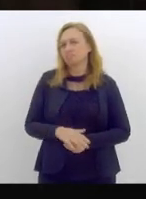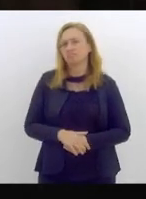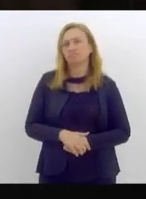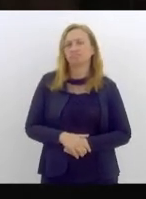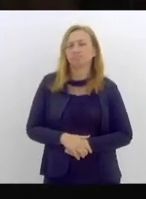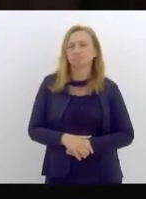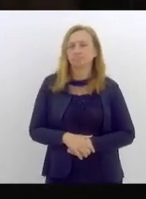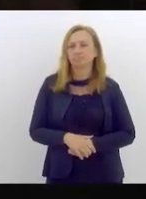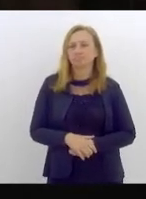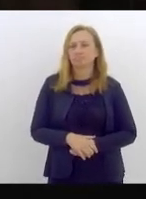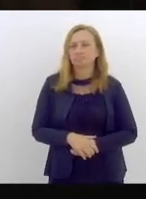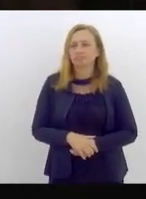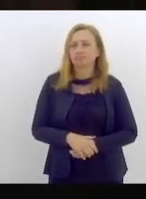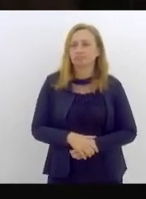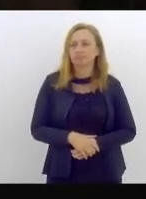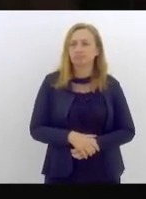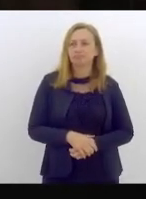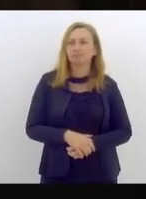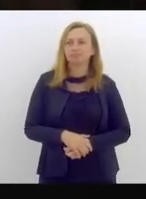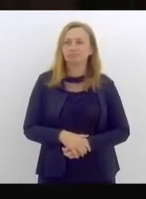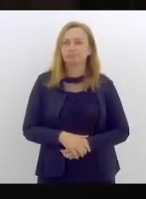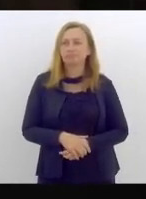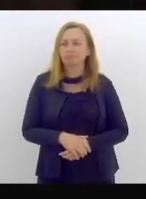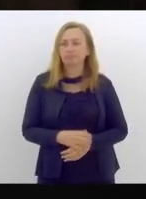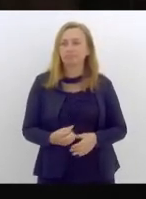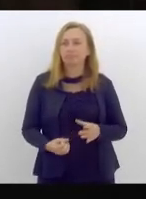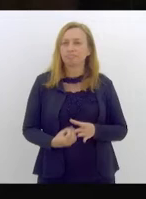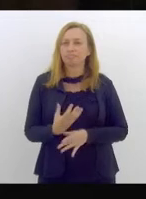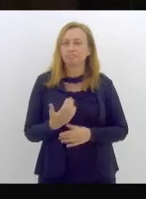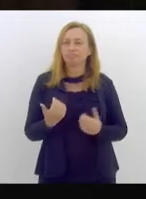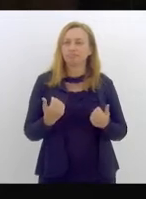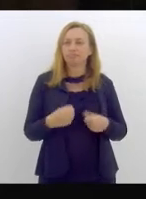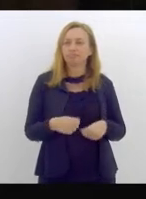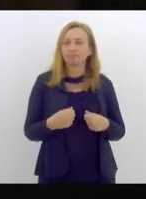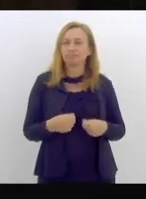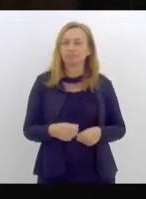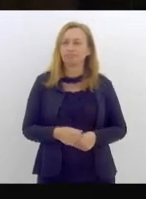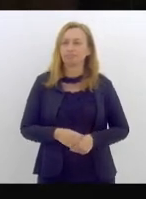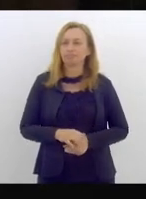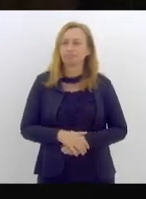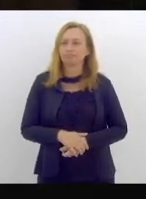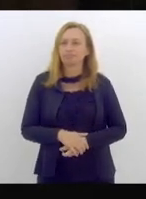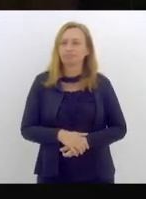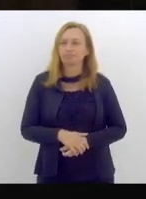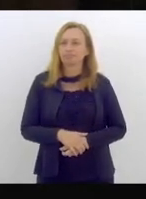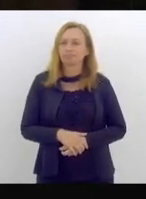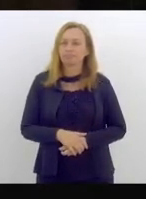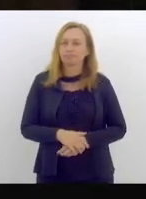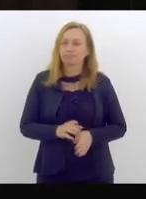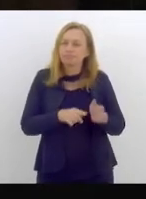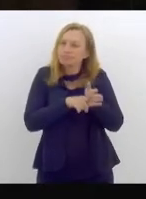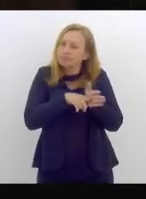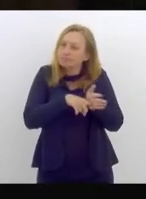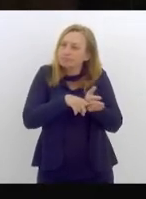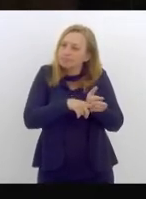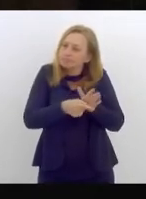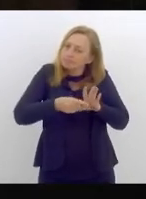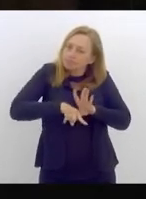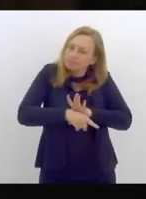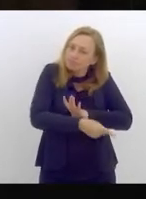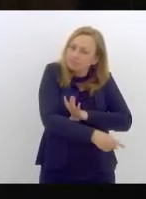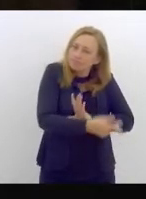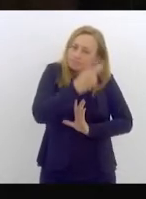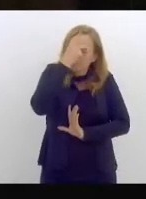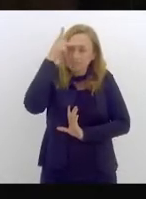ela para ser instalada foi objeto de Diagnóstico profundo das